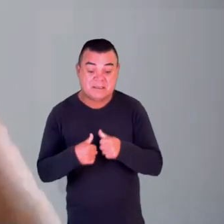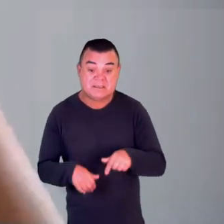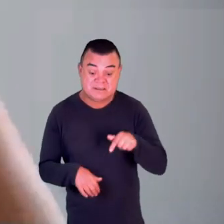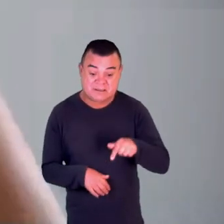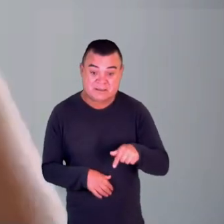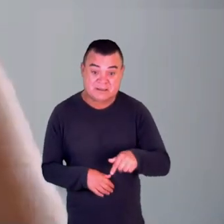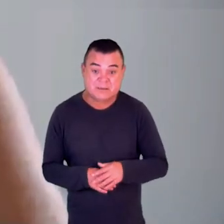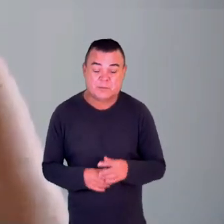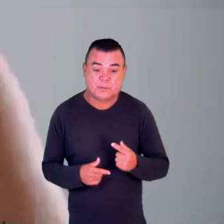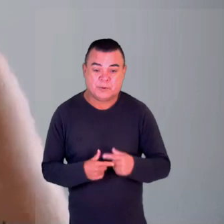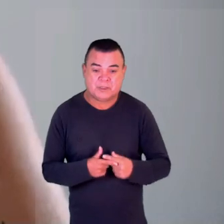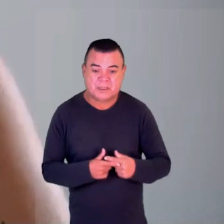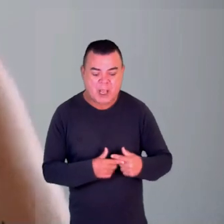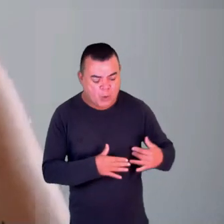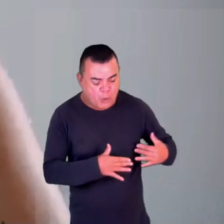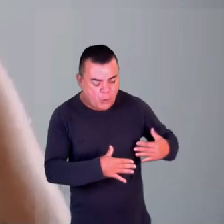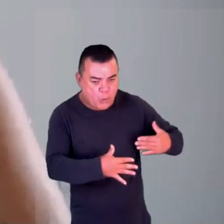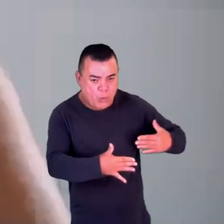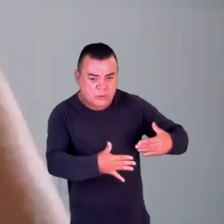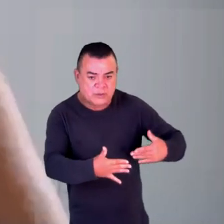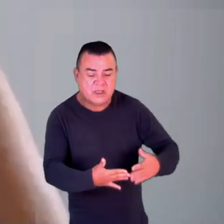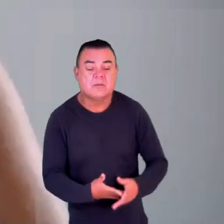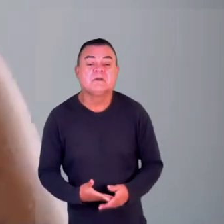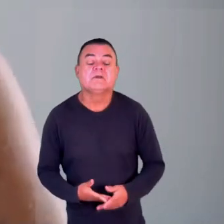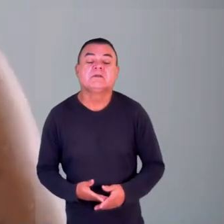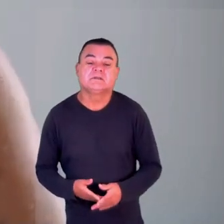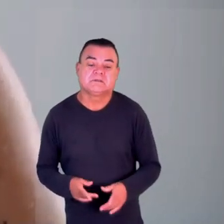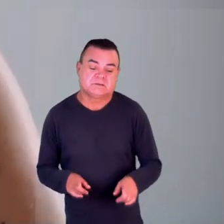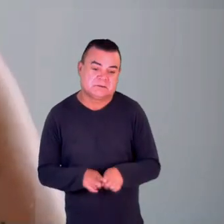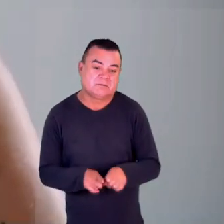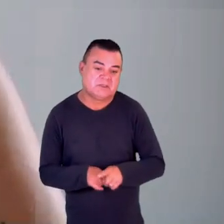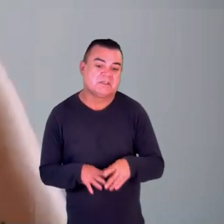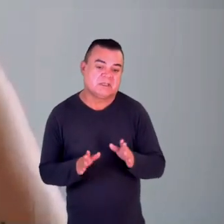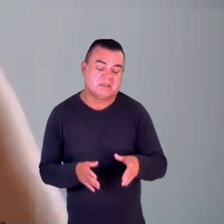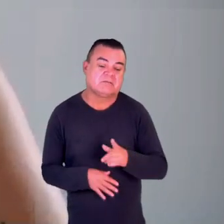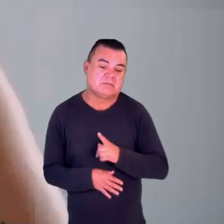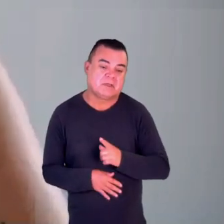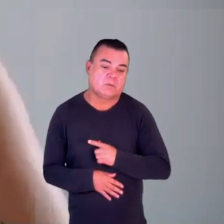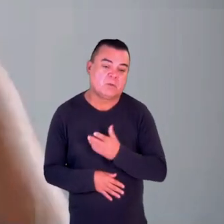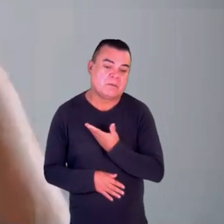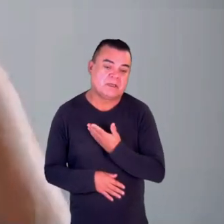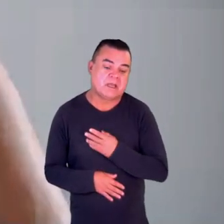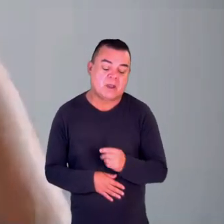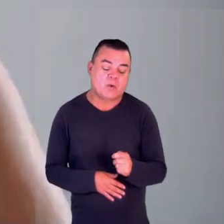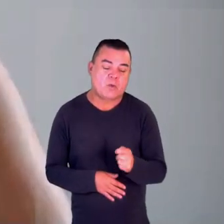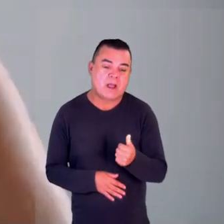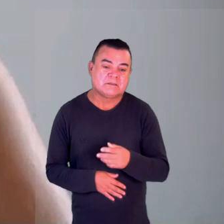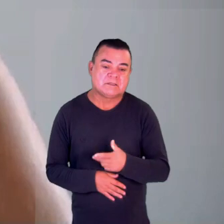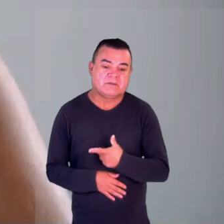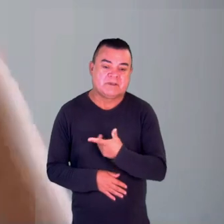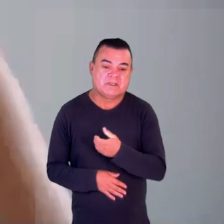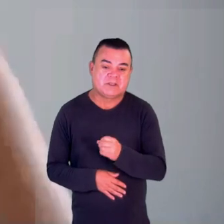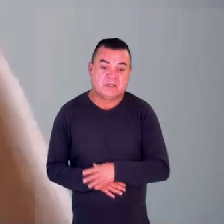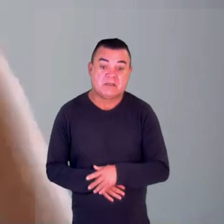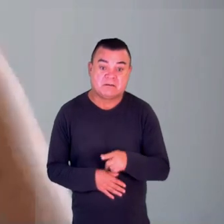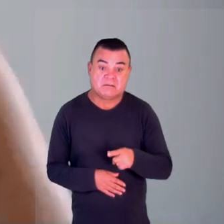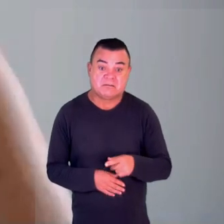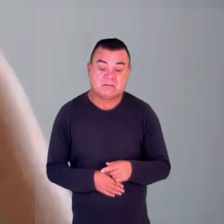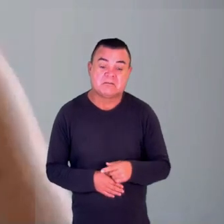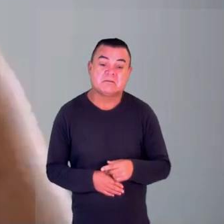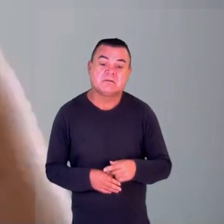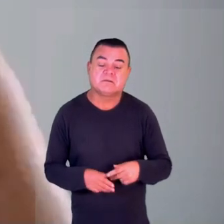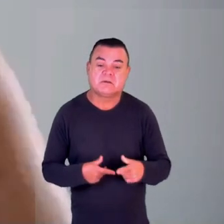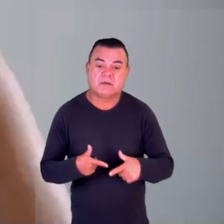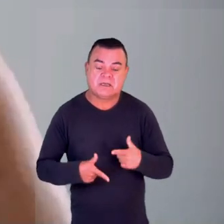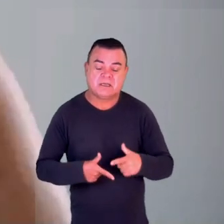dessa trajetória Eu também já tenho uma militância aí antiga de quase 20 anos nessa temática foram muitas as experiências e